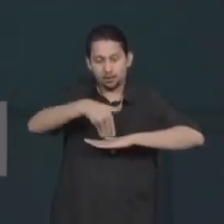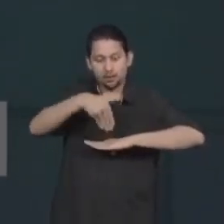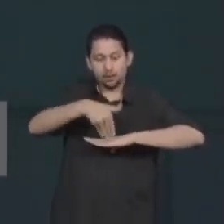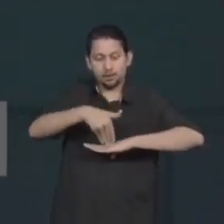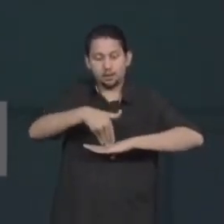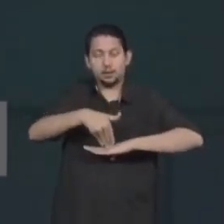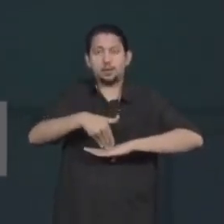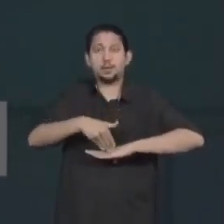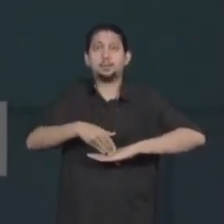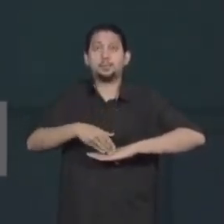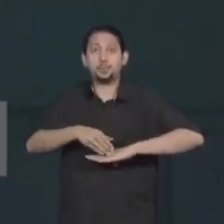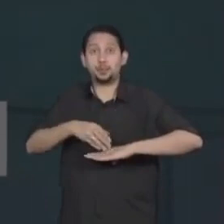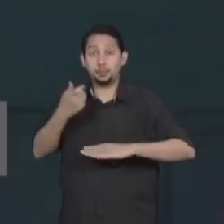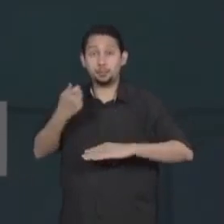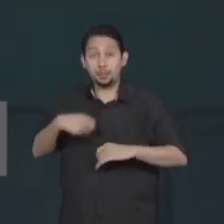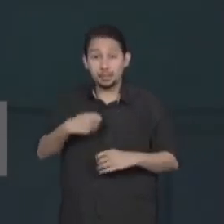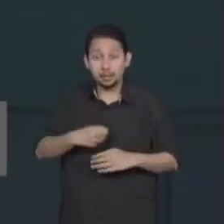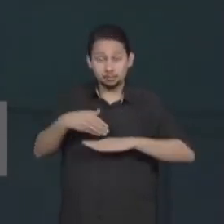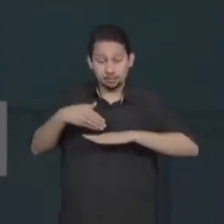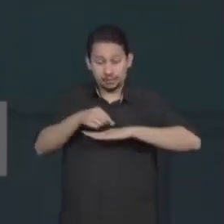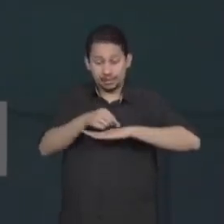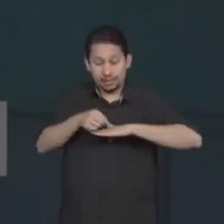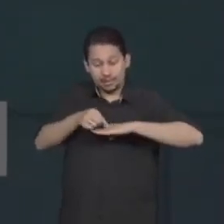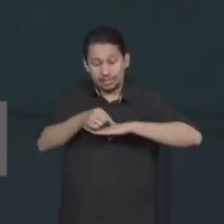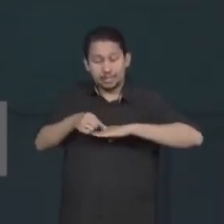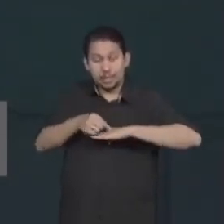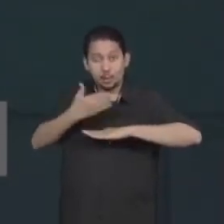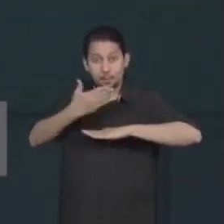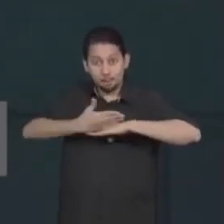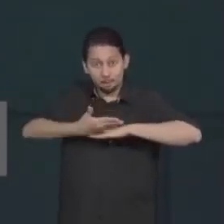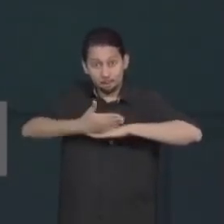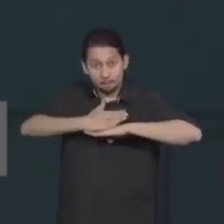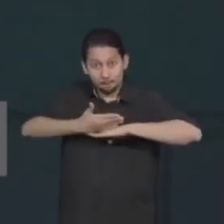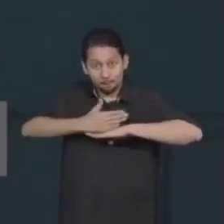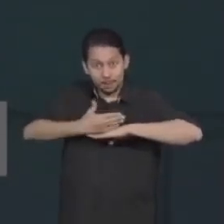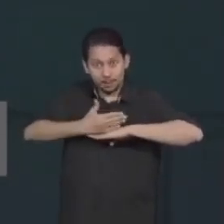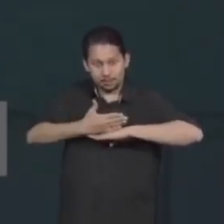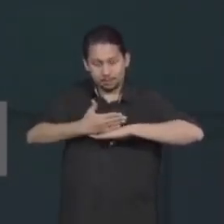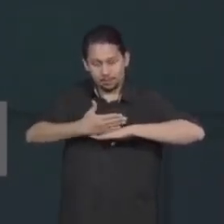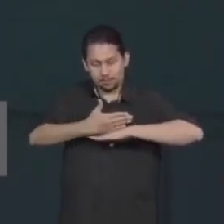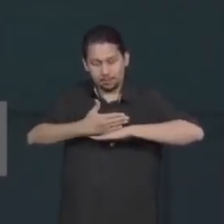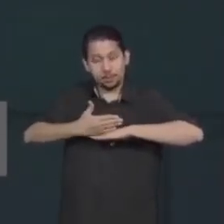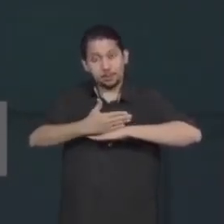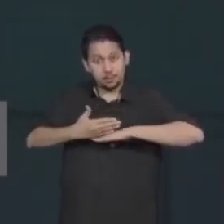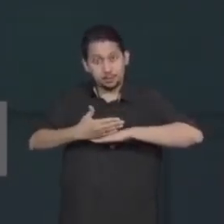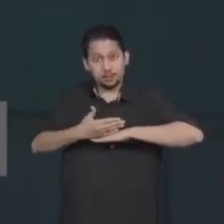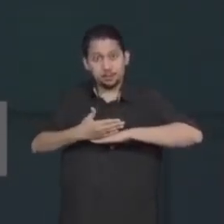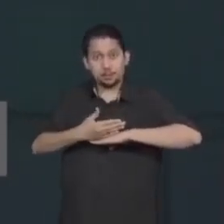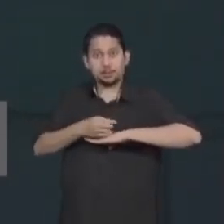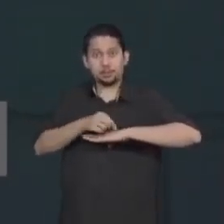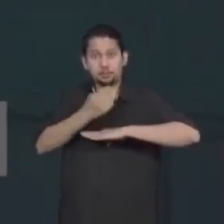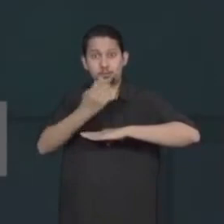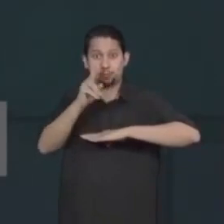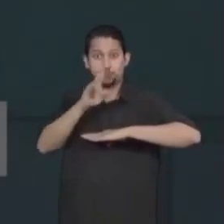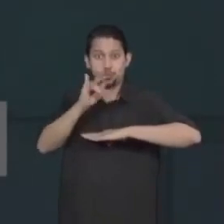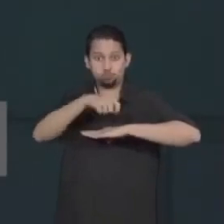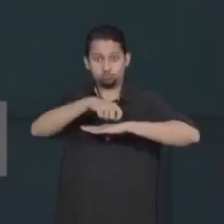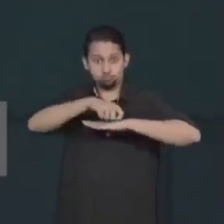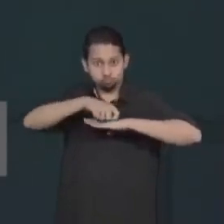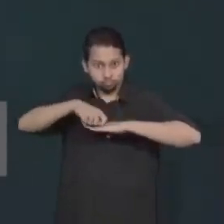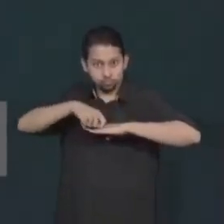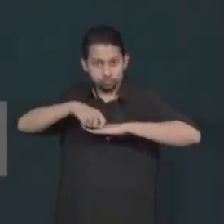peça tem 12, você vai fazer essa linha aqui no 6. Você mede com a régua e faz uma linha no 6 ali, nos 6